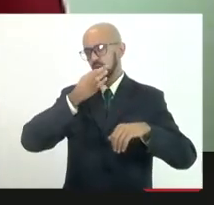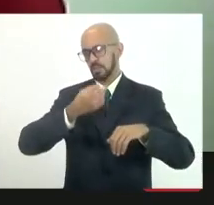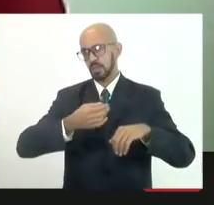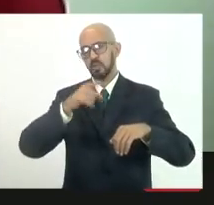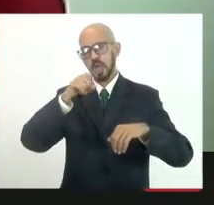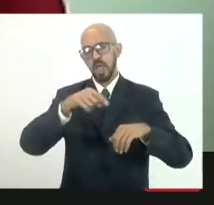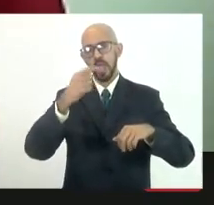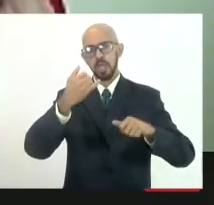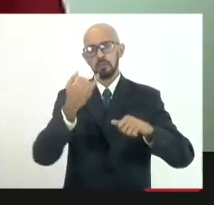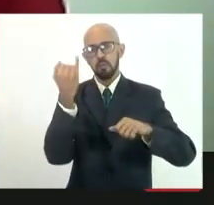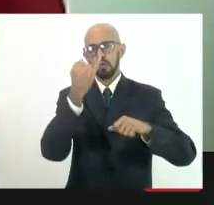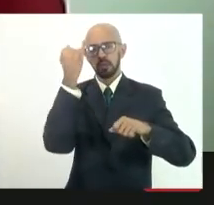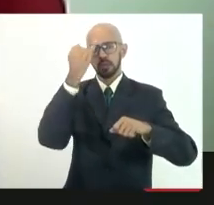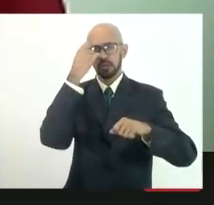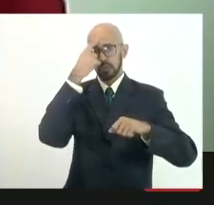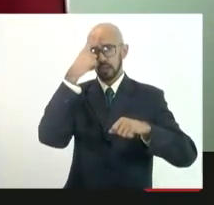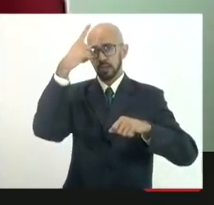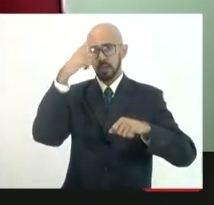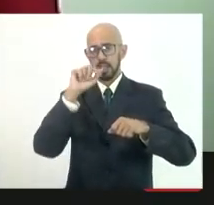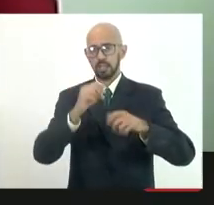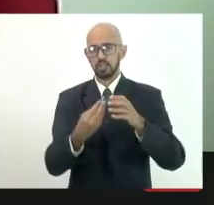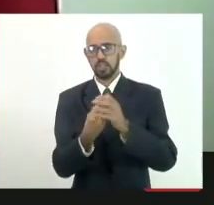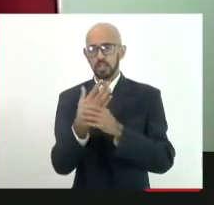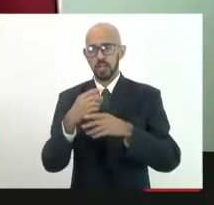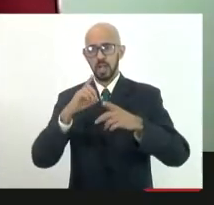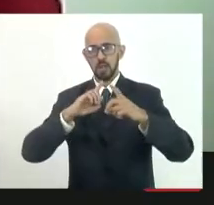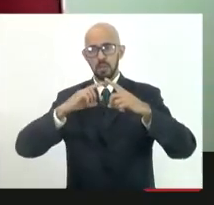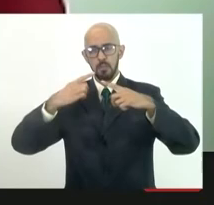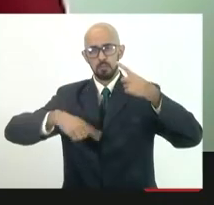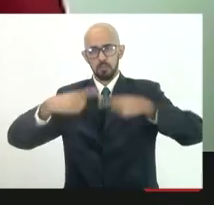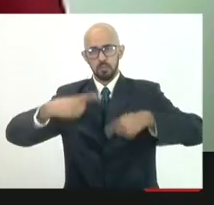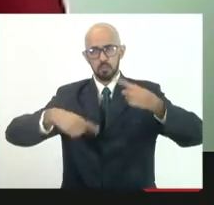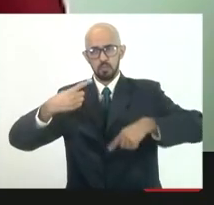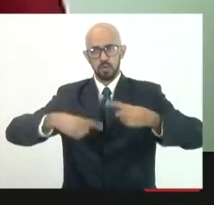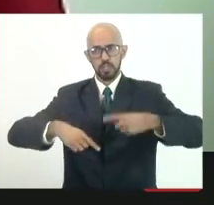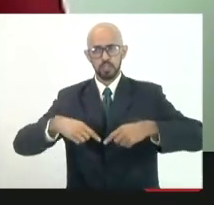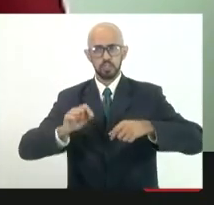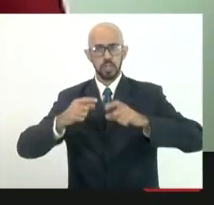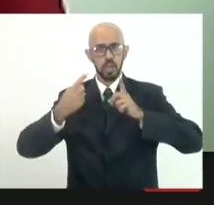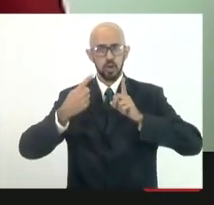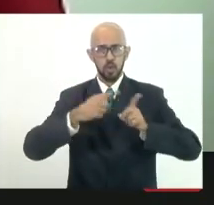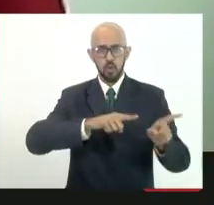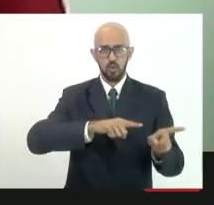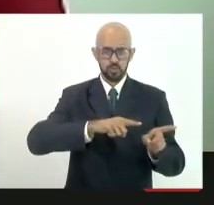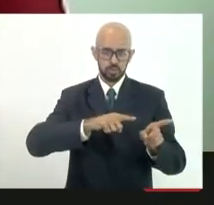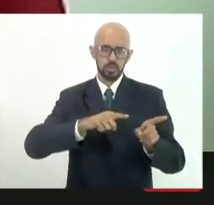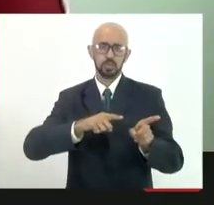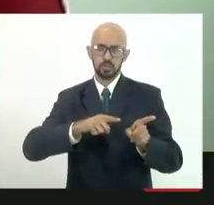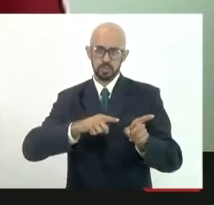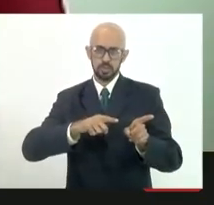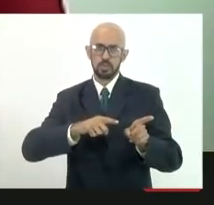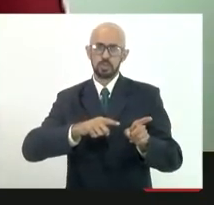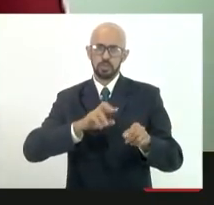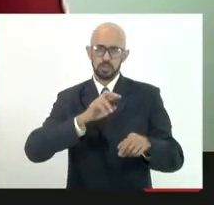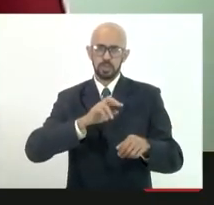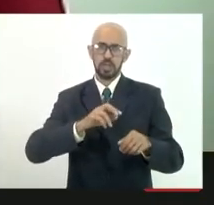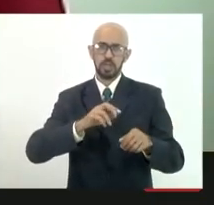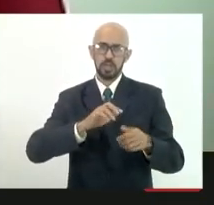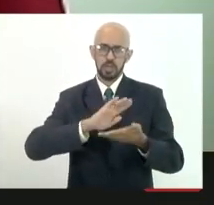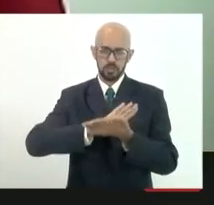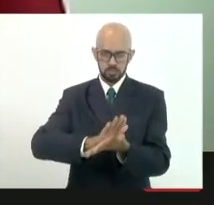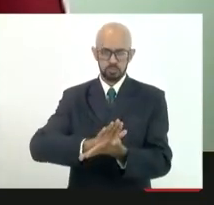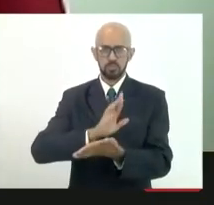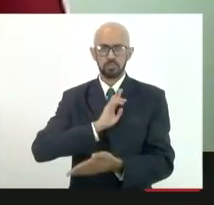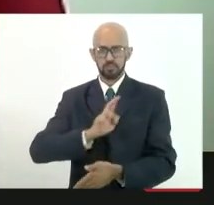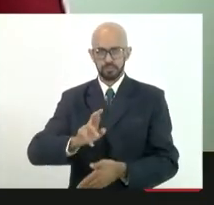ideia de sugerir aí uma política estadual de combate ao racismo religioso. E a segunda coisa é lembrar que